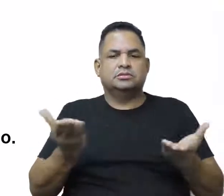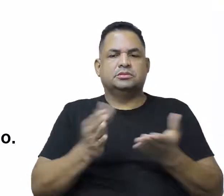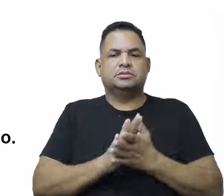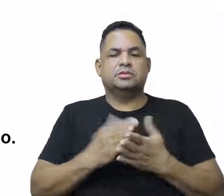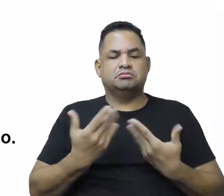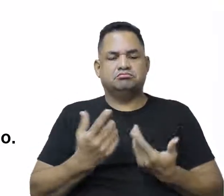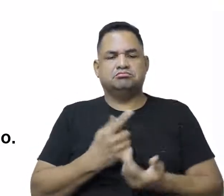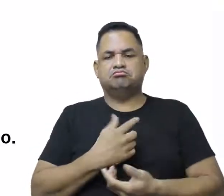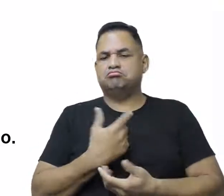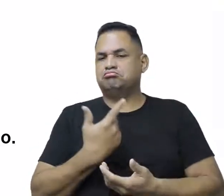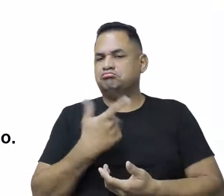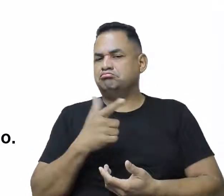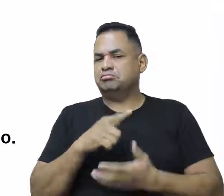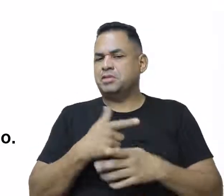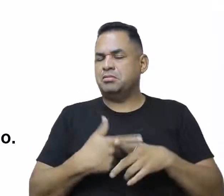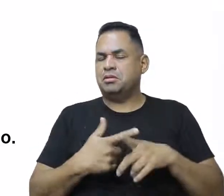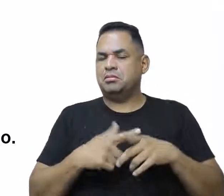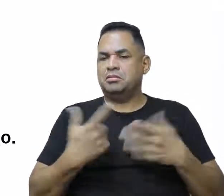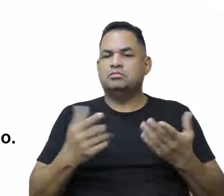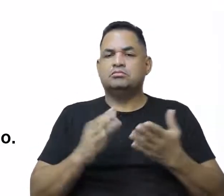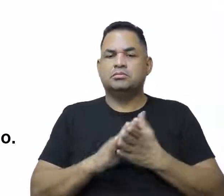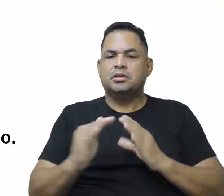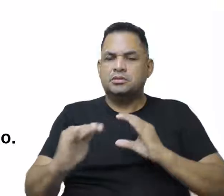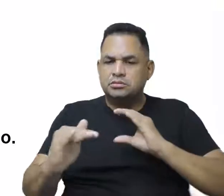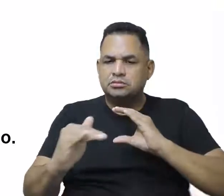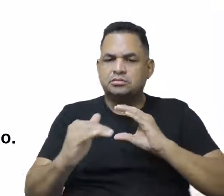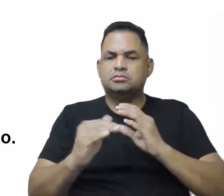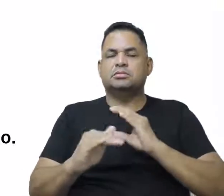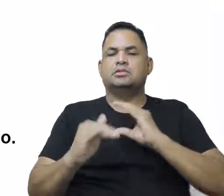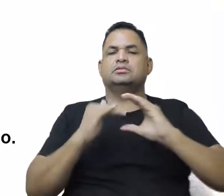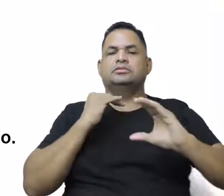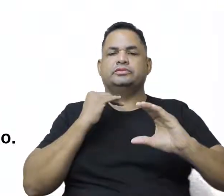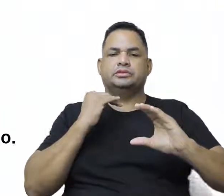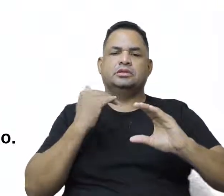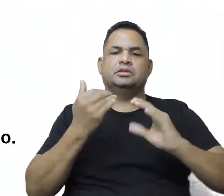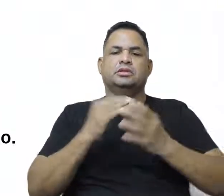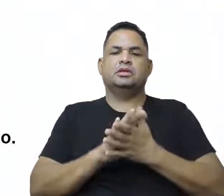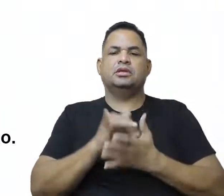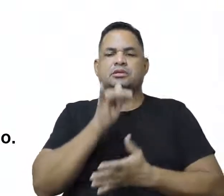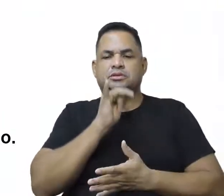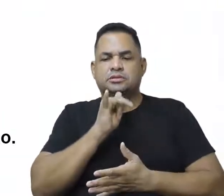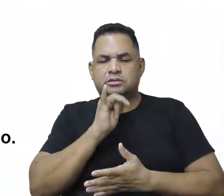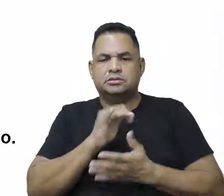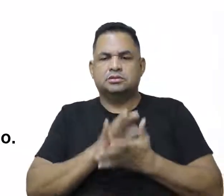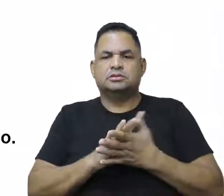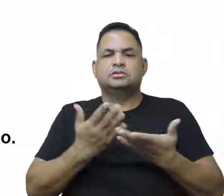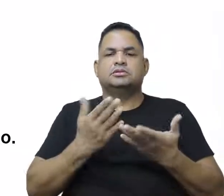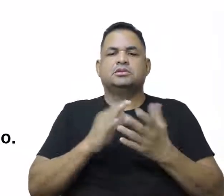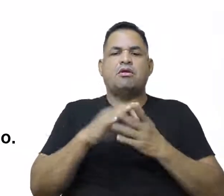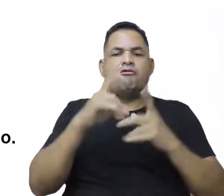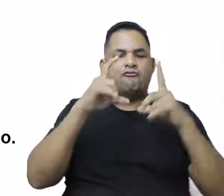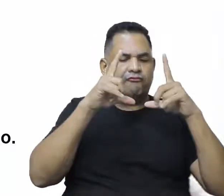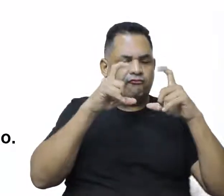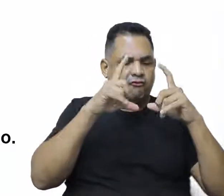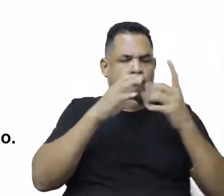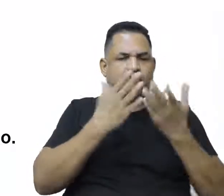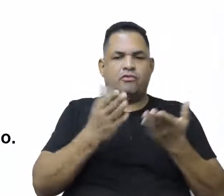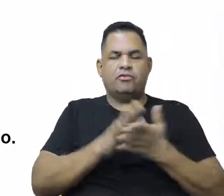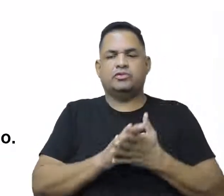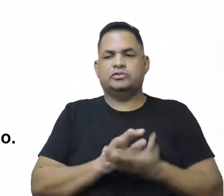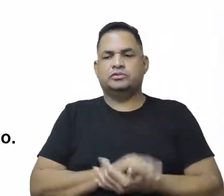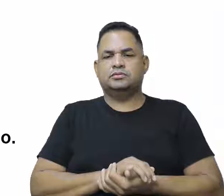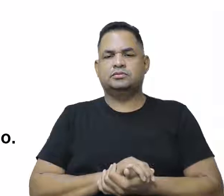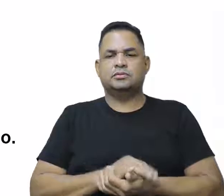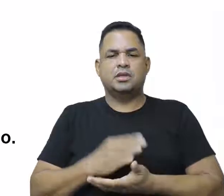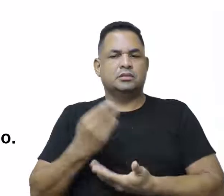né? Então, vocês podem mandar exemplos aí da cultura da região de vocês, tirar foto. É bem interessante para